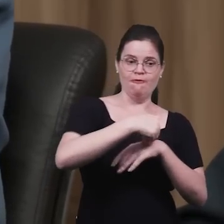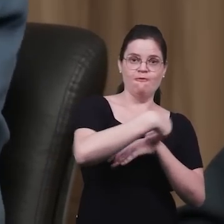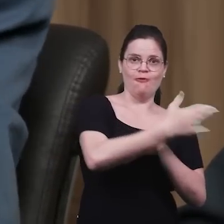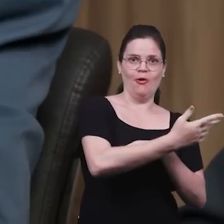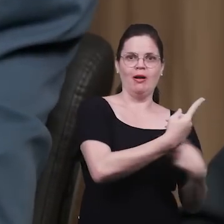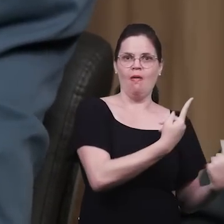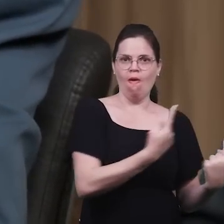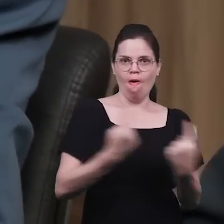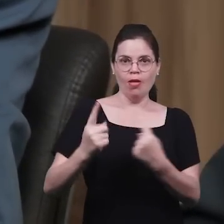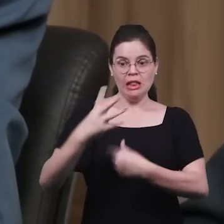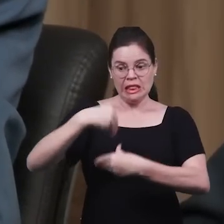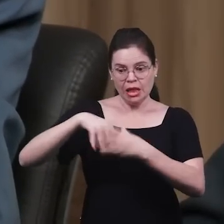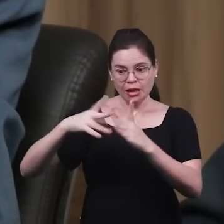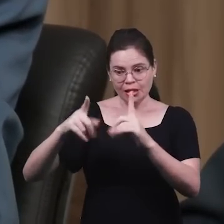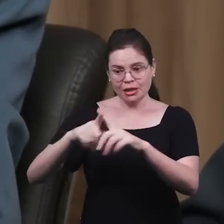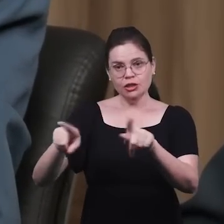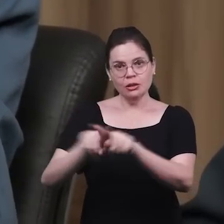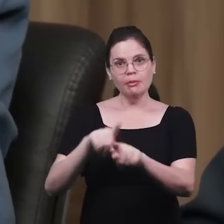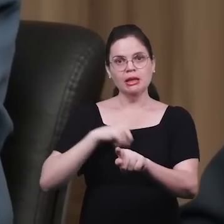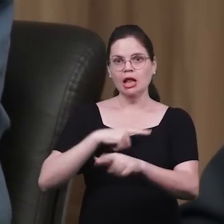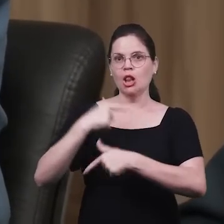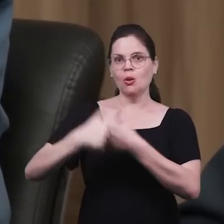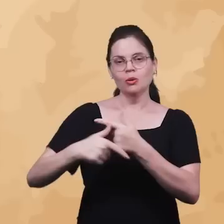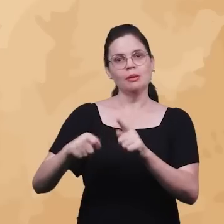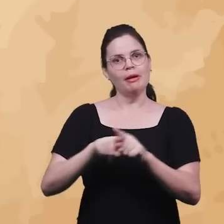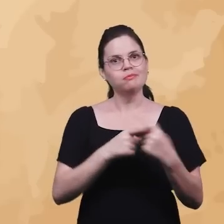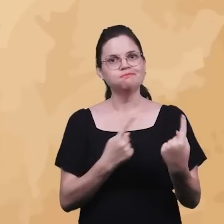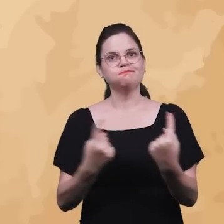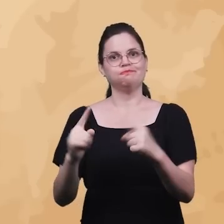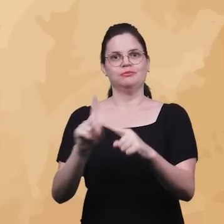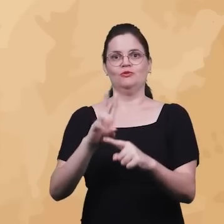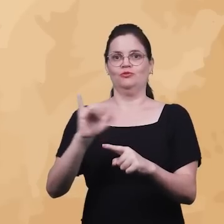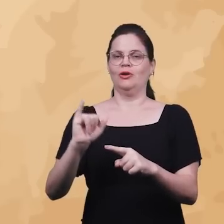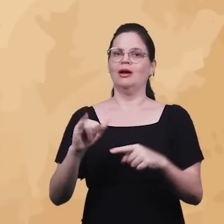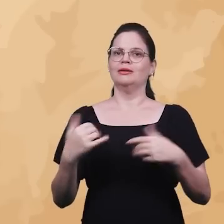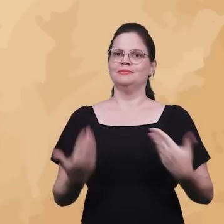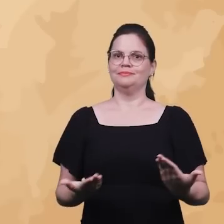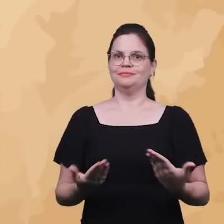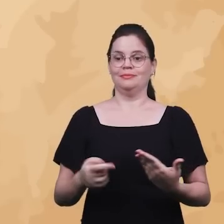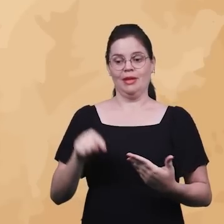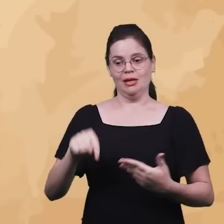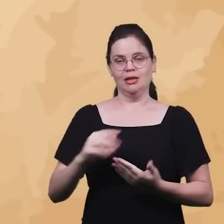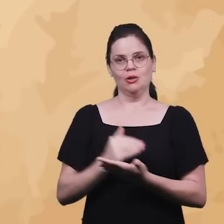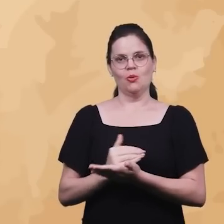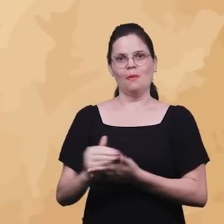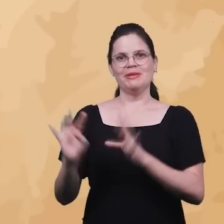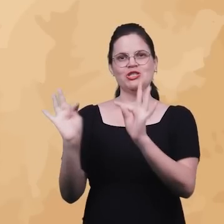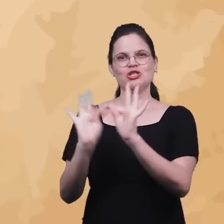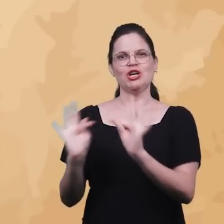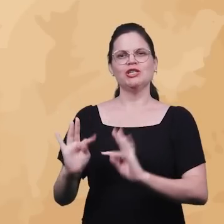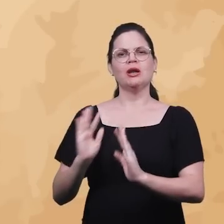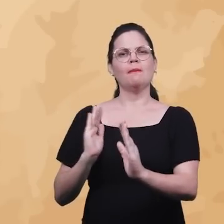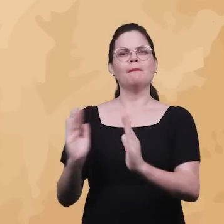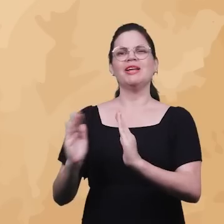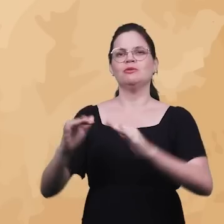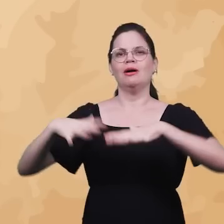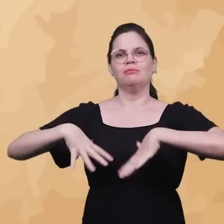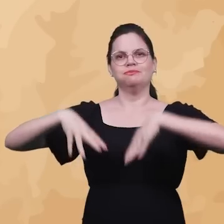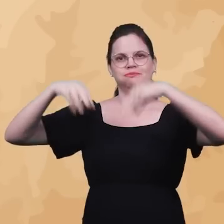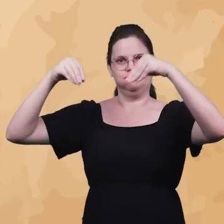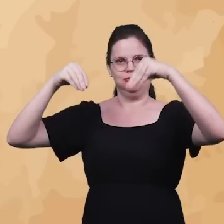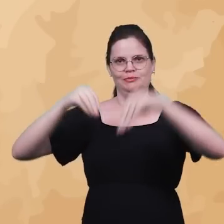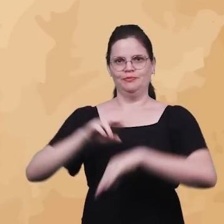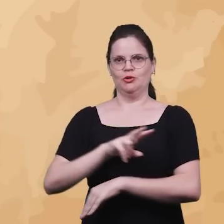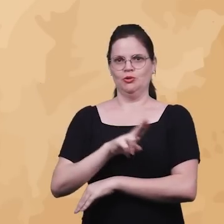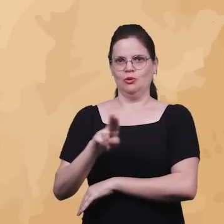da igreja. Mas quando chega em Tiatira, aí já é o início da Idade Média,